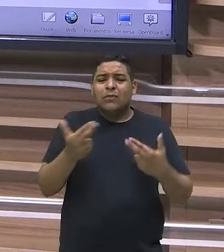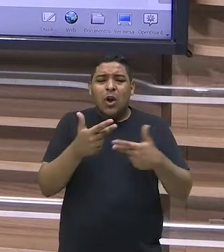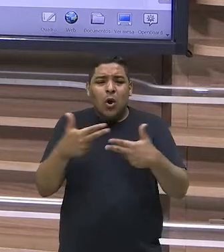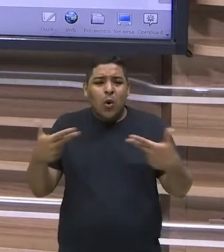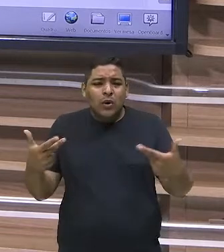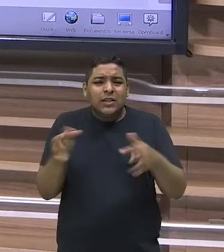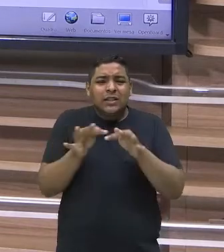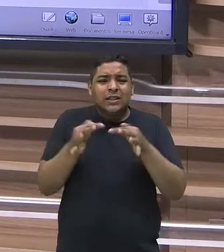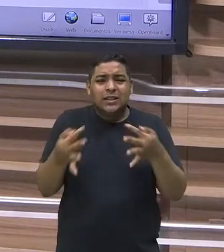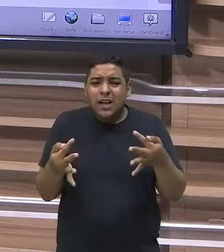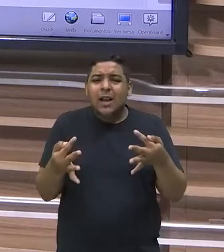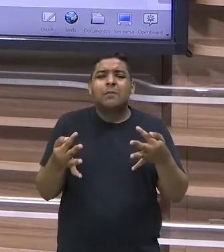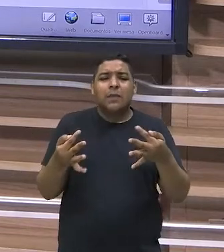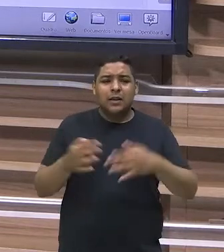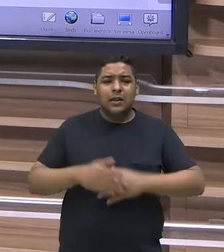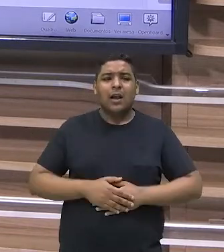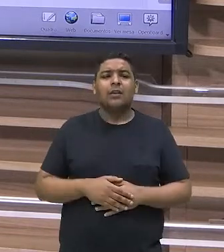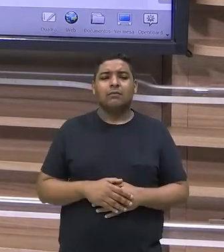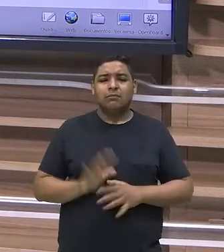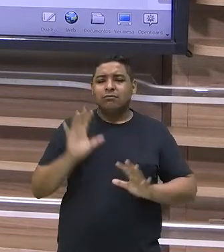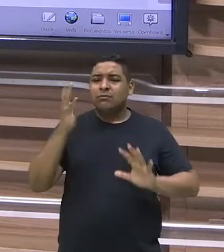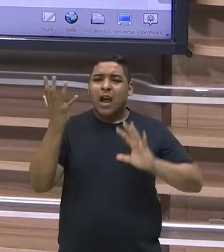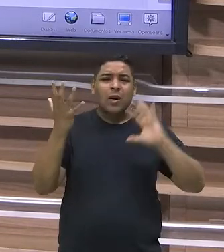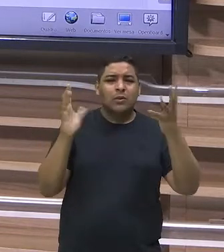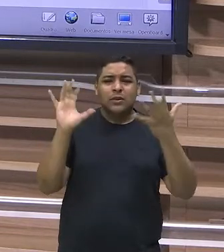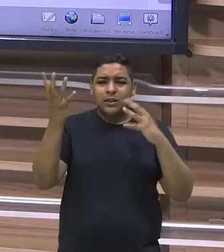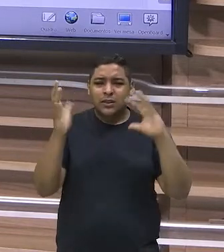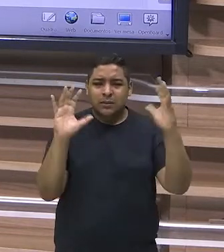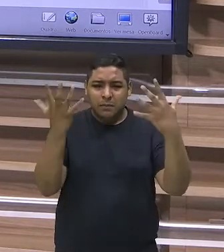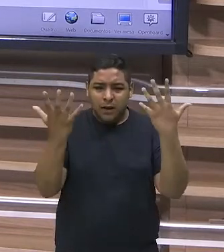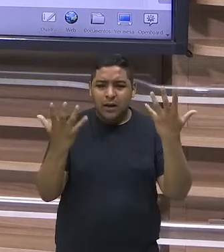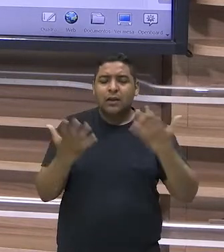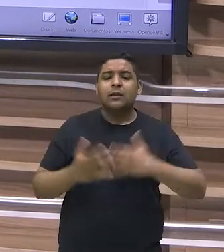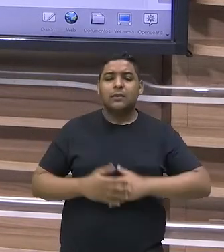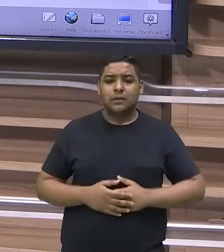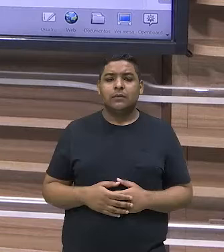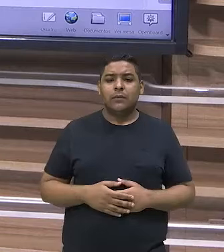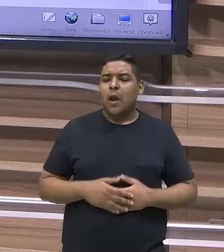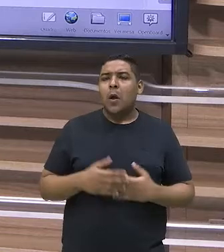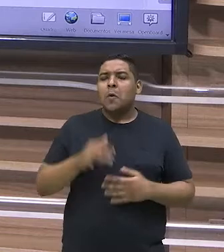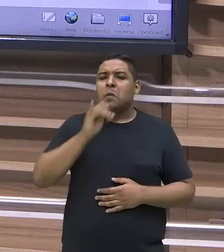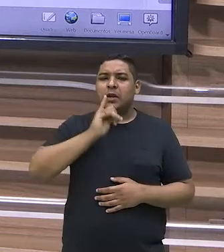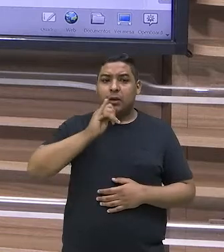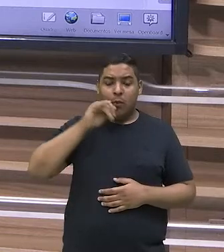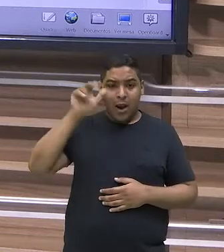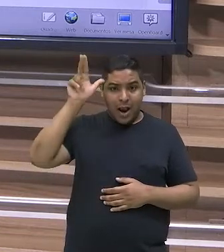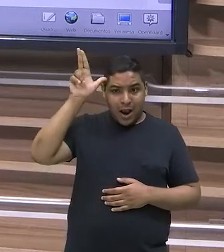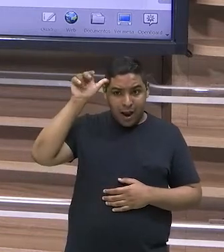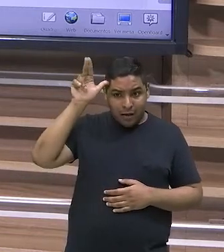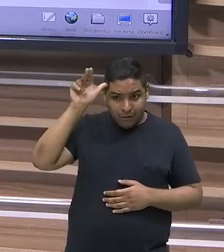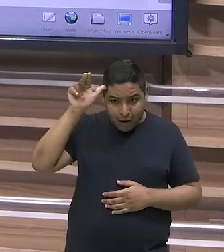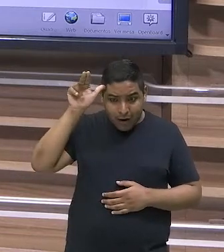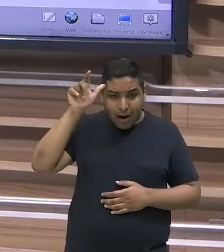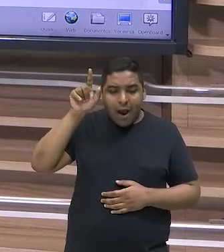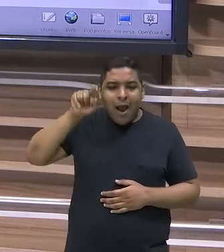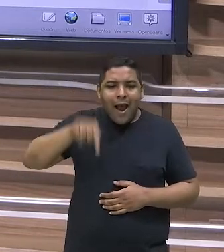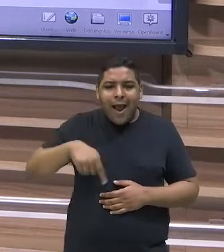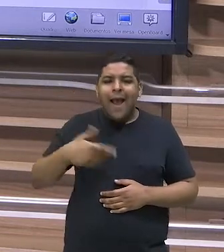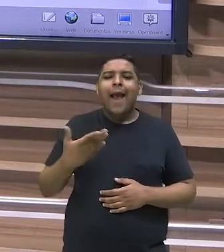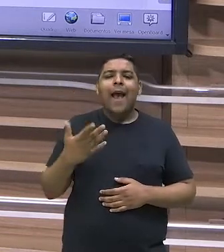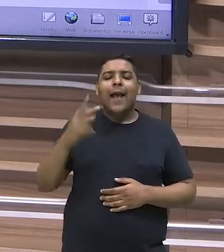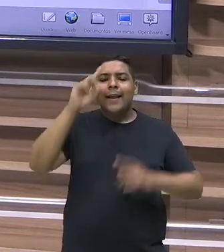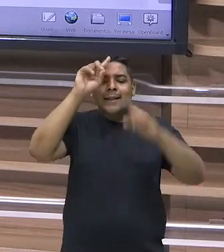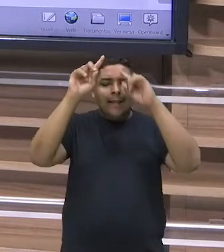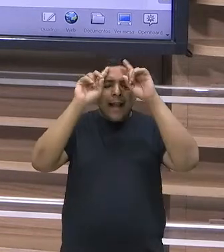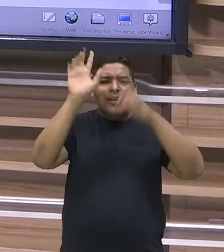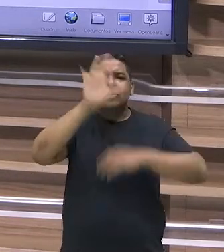ideia geral que existe. Então, quando a gente fala de cavalo, é uma ideia geral. Mas existem aqui no nosso mundo, existem vários